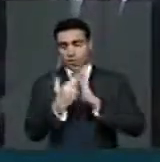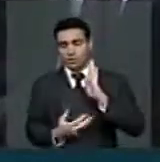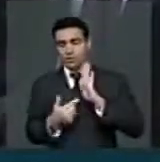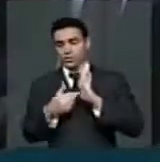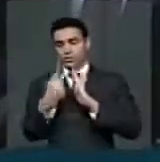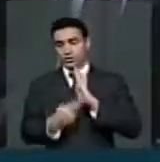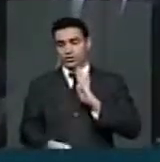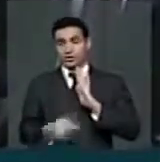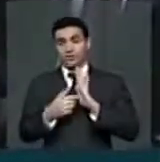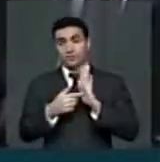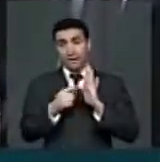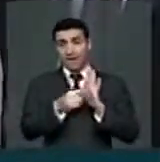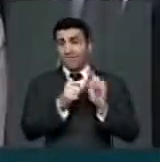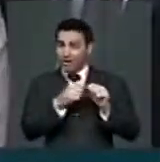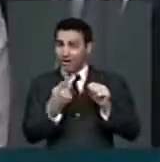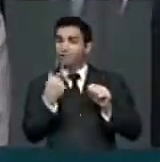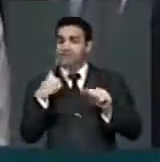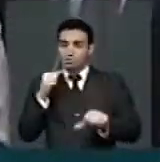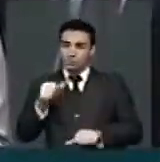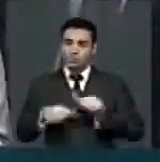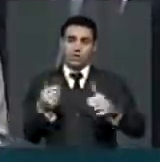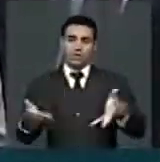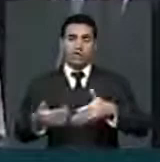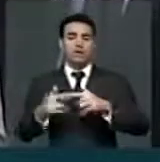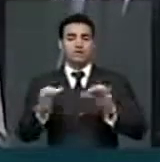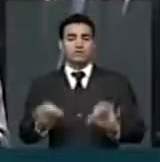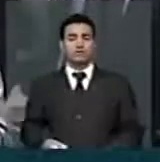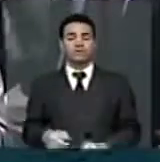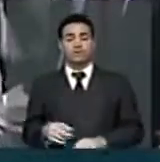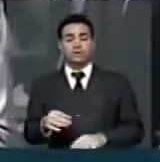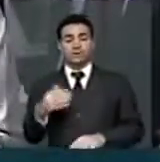desse projeto, mas acima de tudo, nós estamos aqui